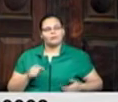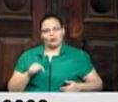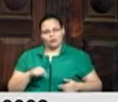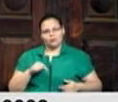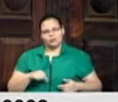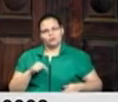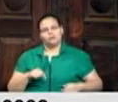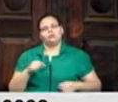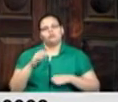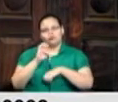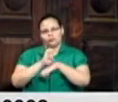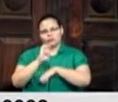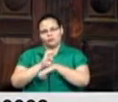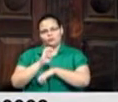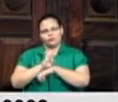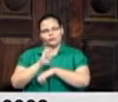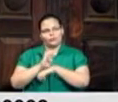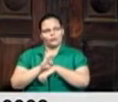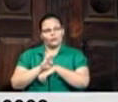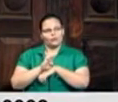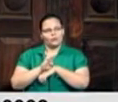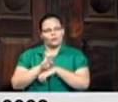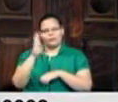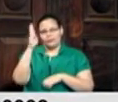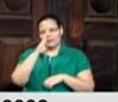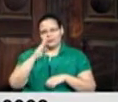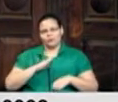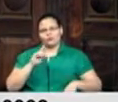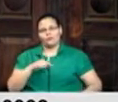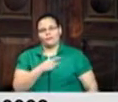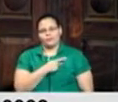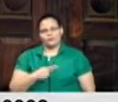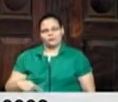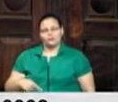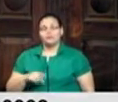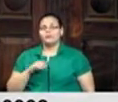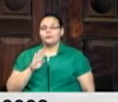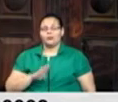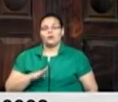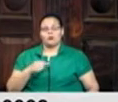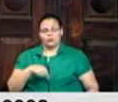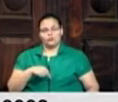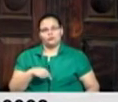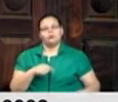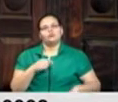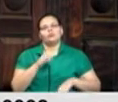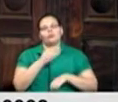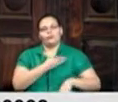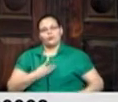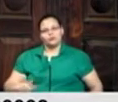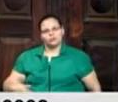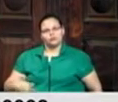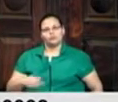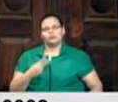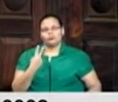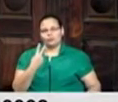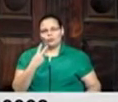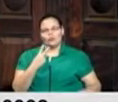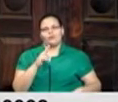aqui no estado, né? Que no Brasil tem de presidente, de governador, 2 vagas no